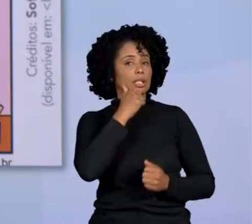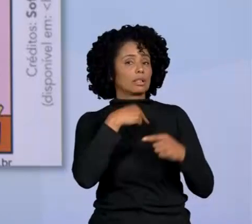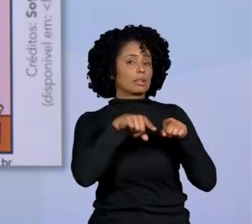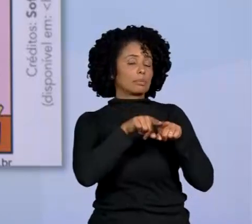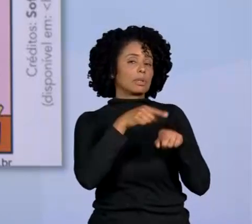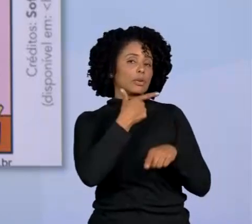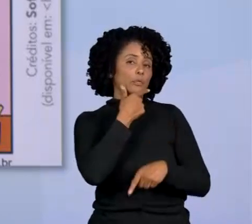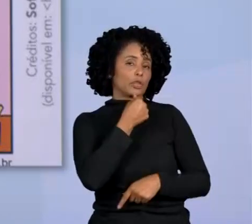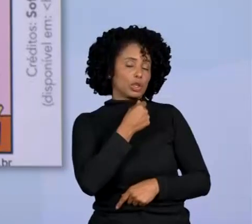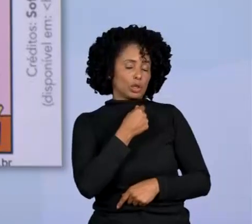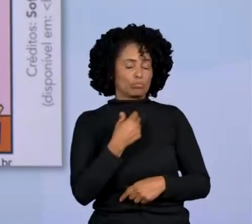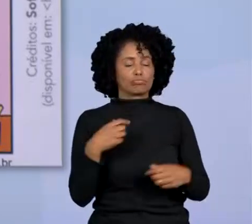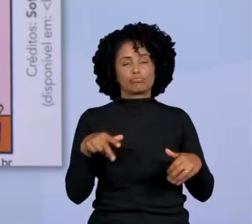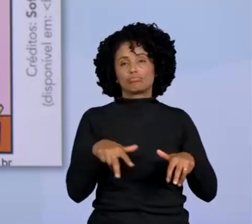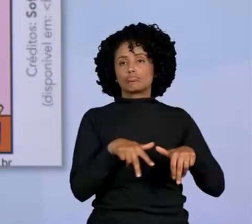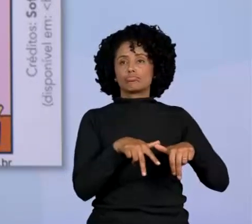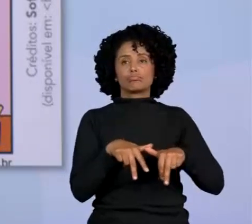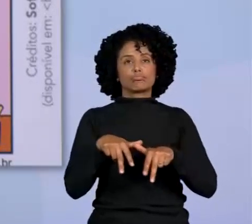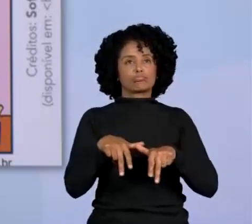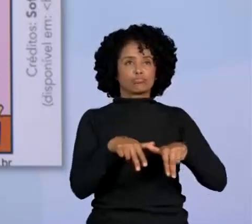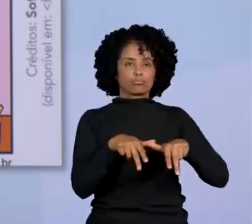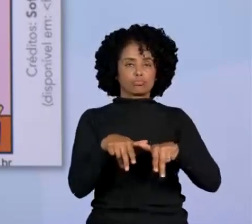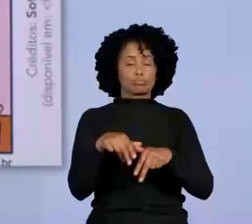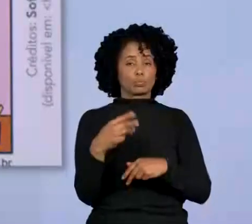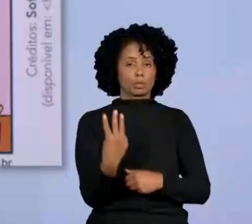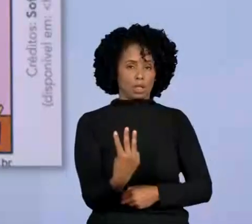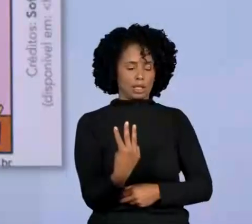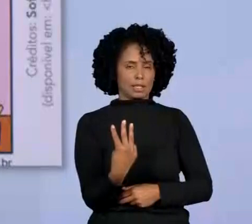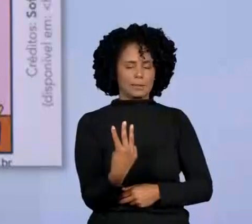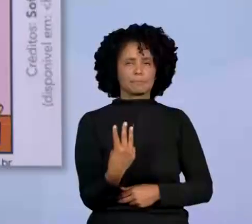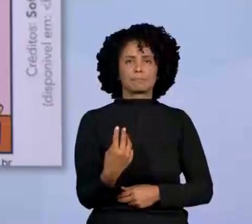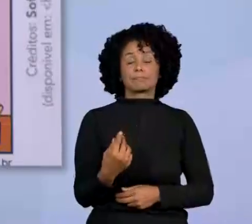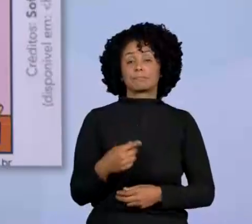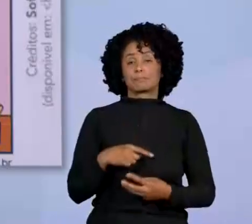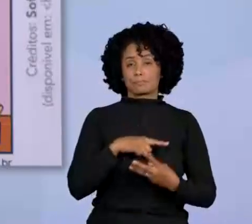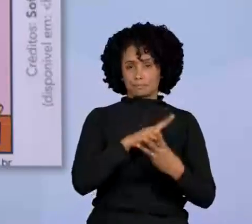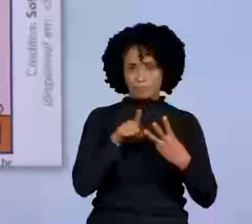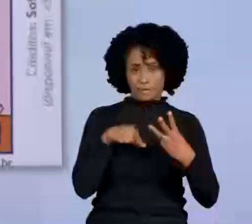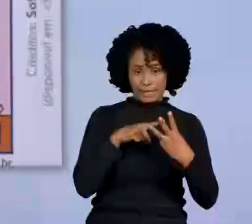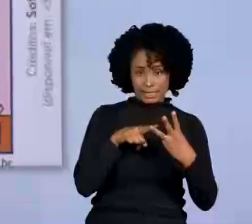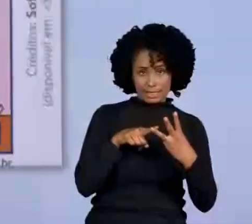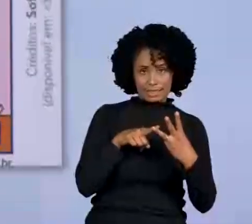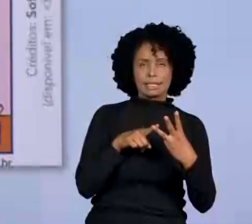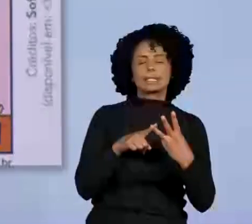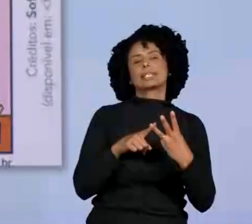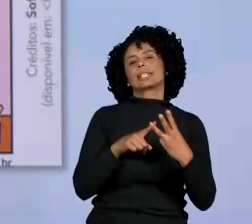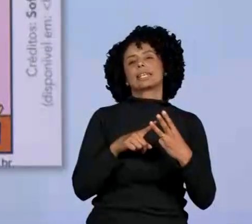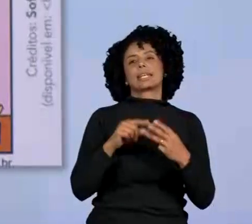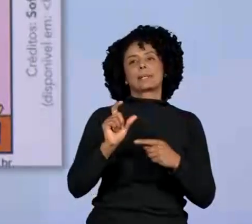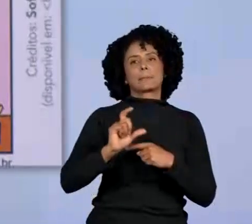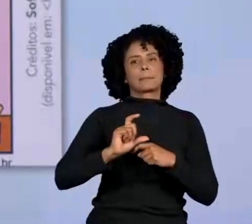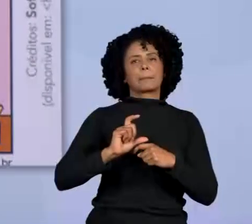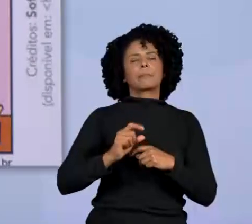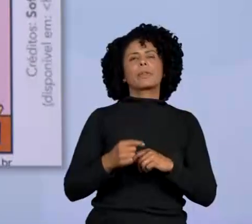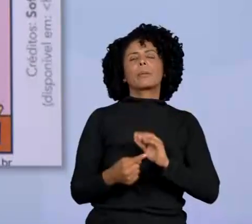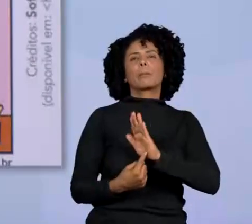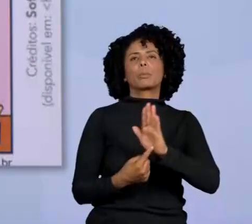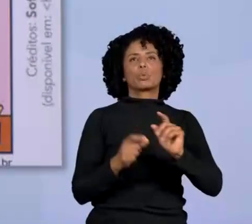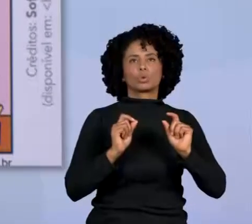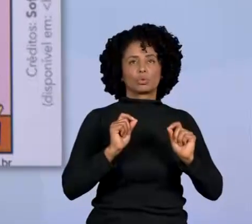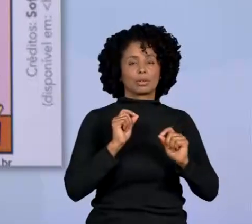dadas, né? Vamos pensar assim, os irmãos. Na terceira imagem, eu tenho esse